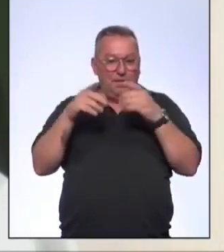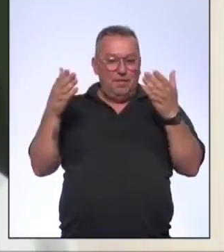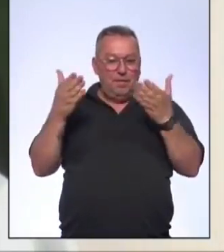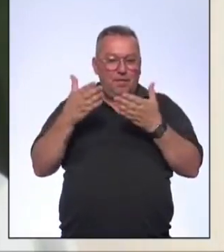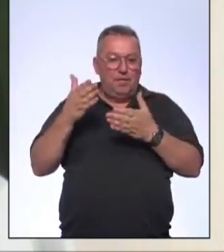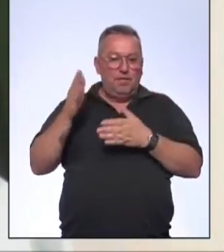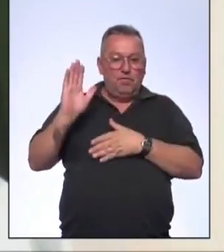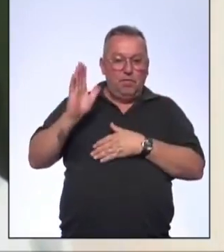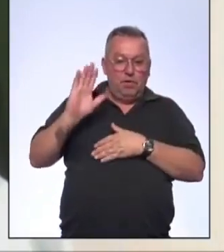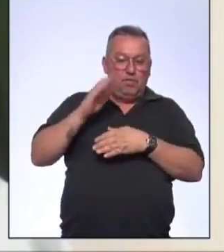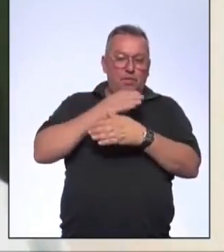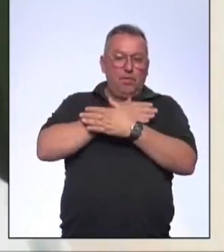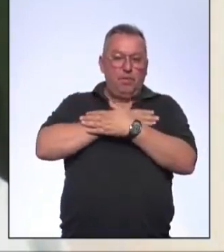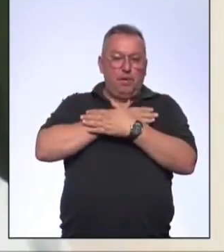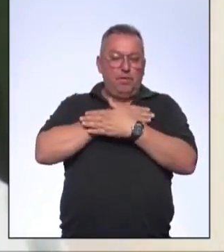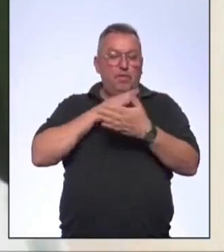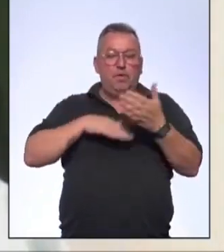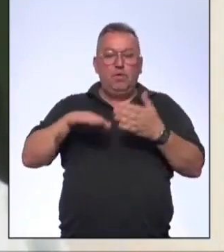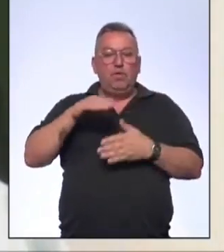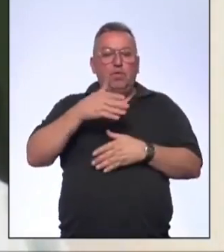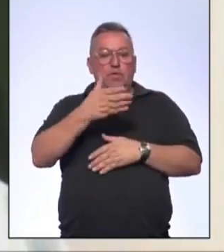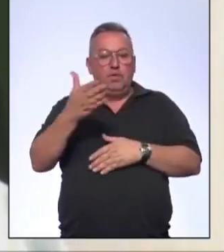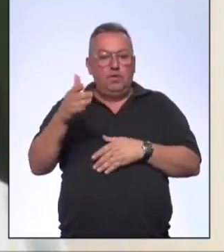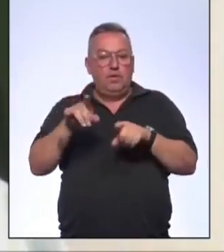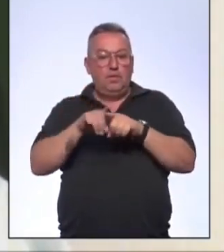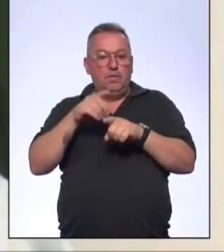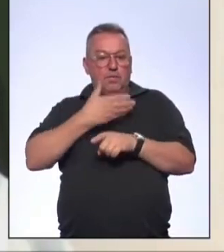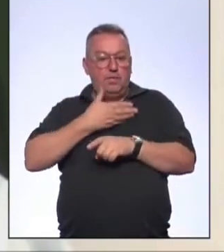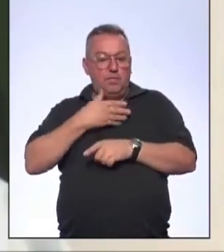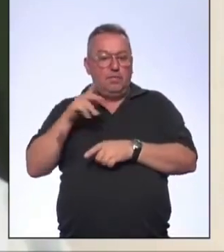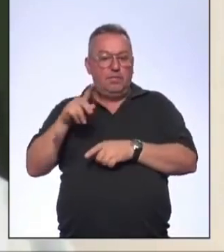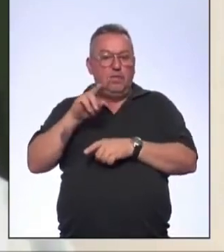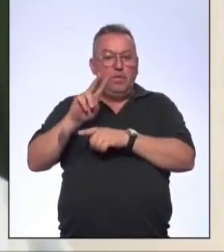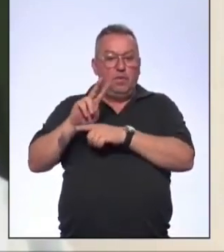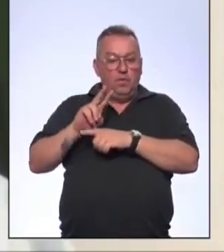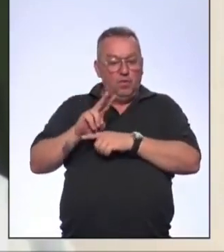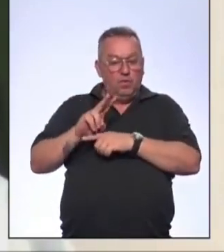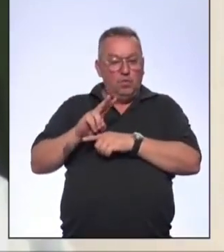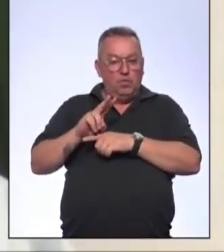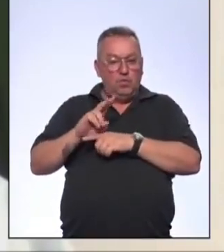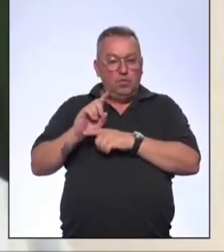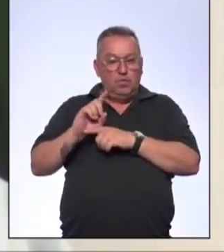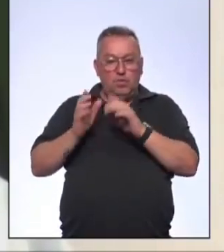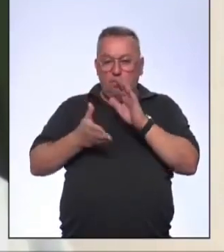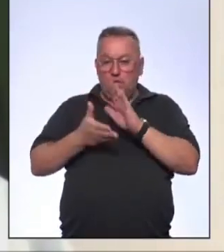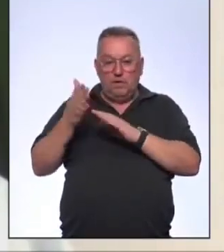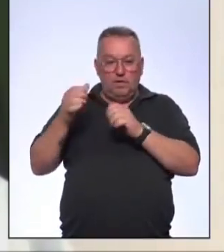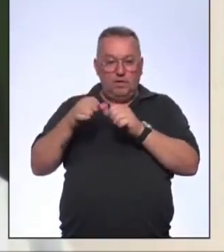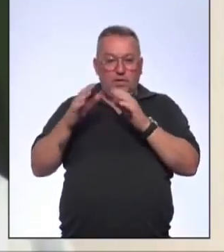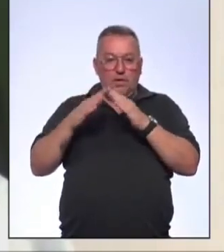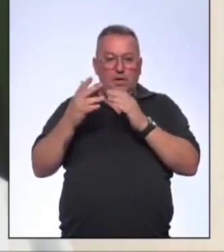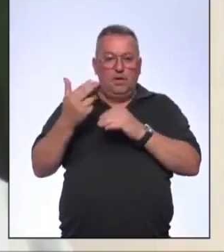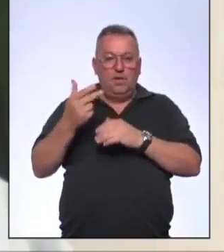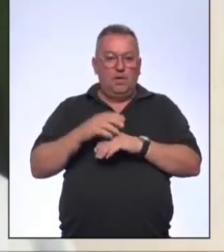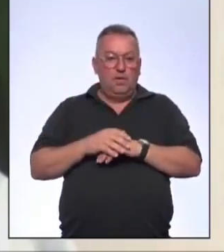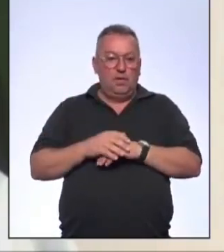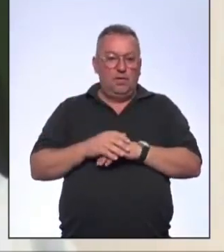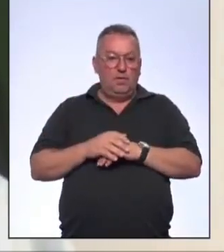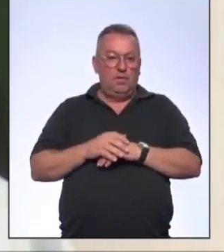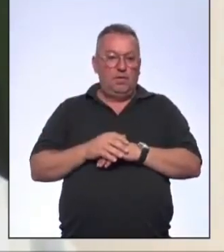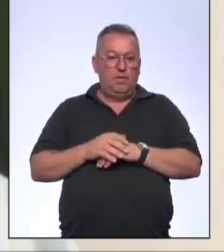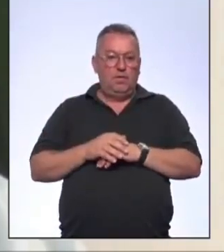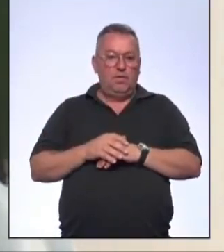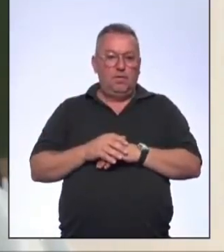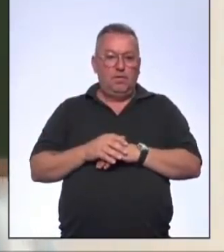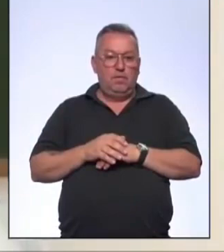aqui o meu tchau, meu abraço para todos vocês, inclusive meus colegas. Cuidem-se, não saiam sem precisar para não ficar dodói igual eu. Passo para o Magno.